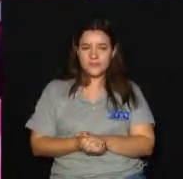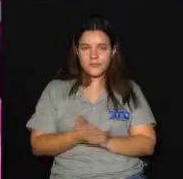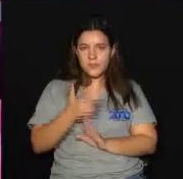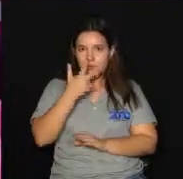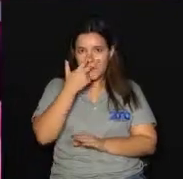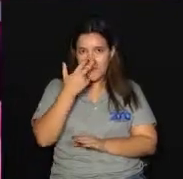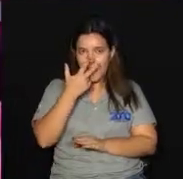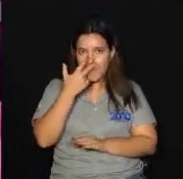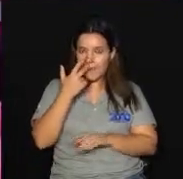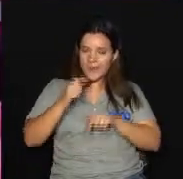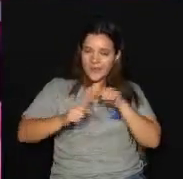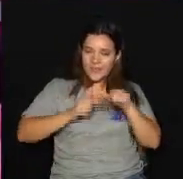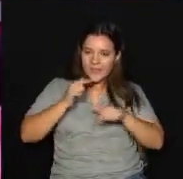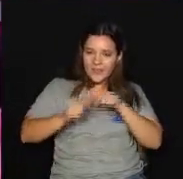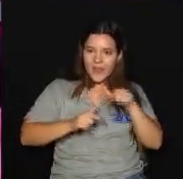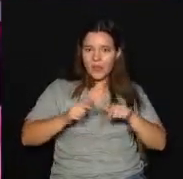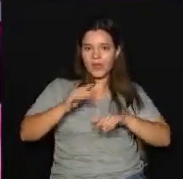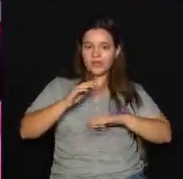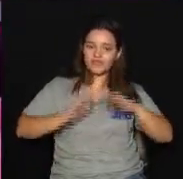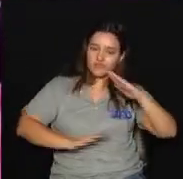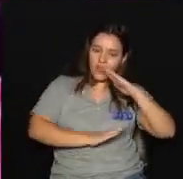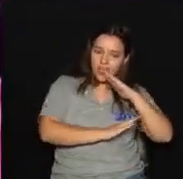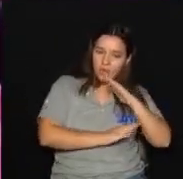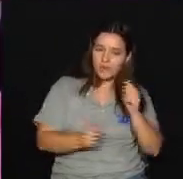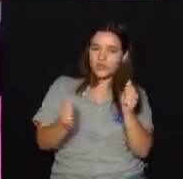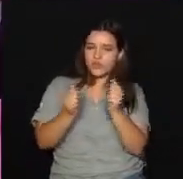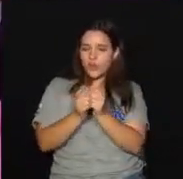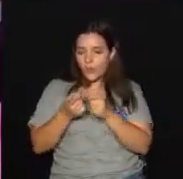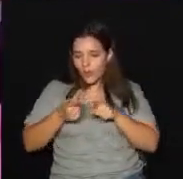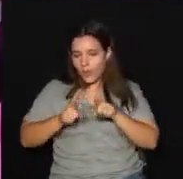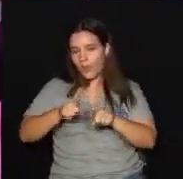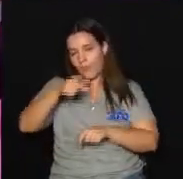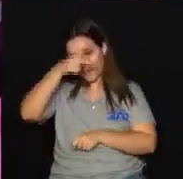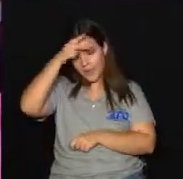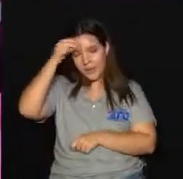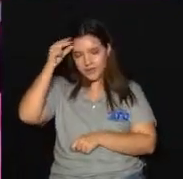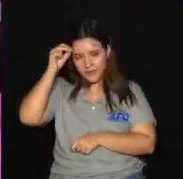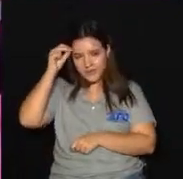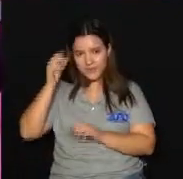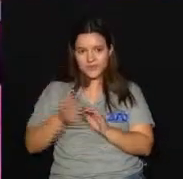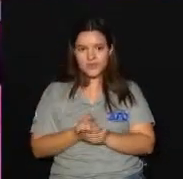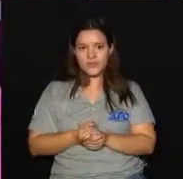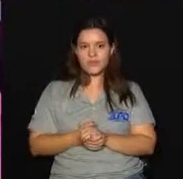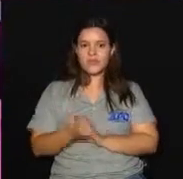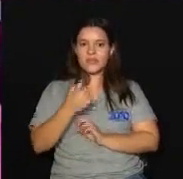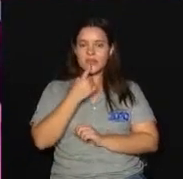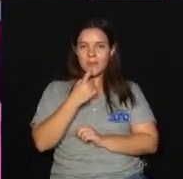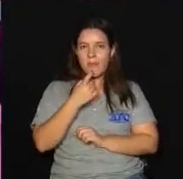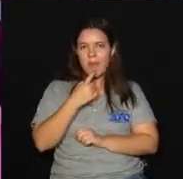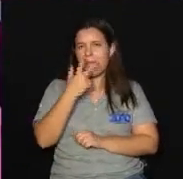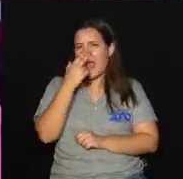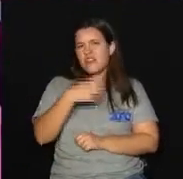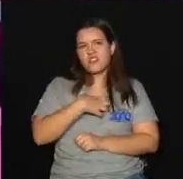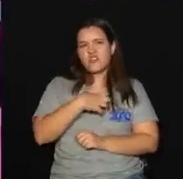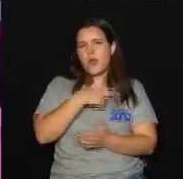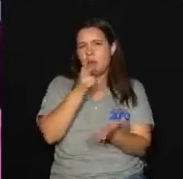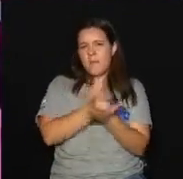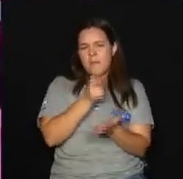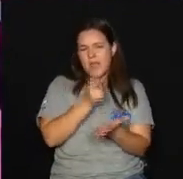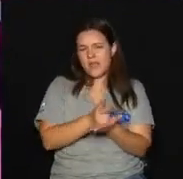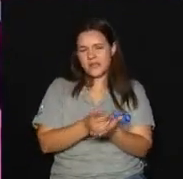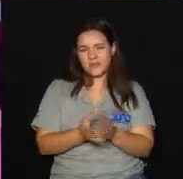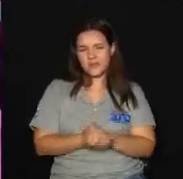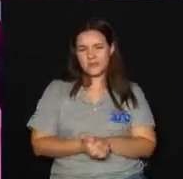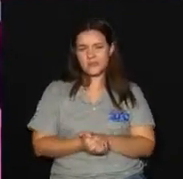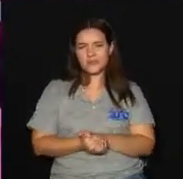forma o trabalho legislativo numa Câmara Municipal. O Campinas não foge à